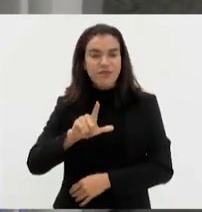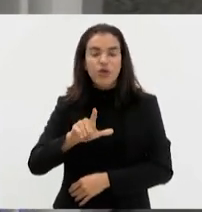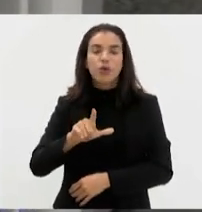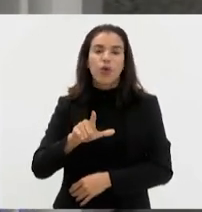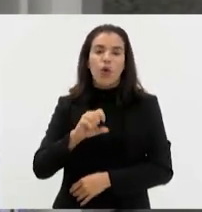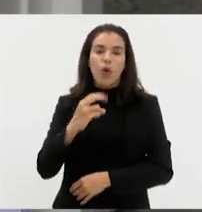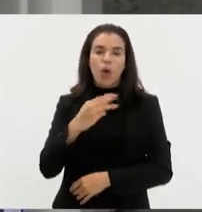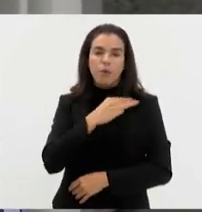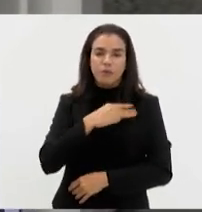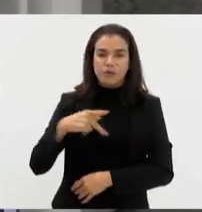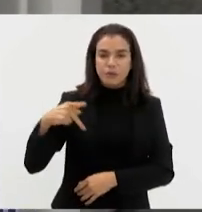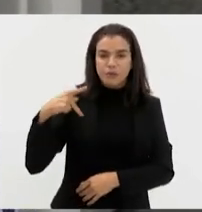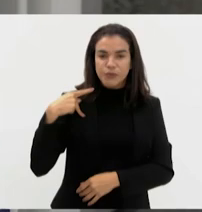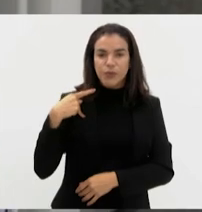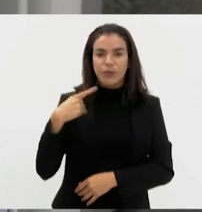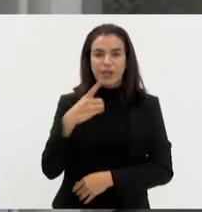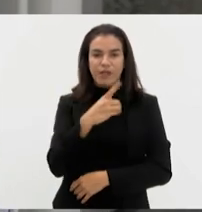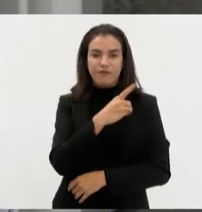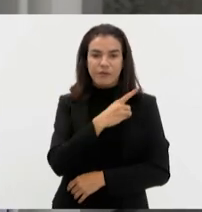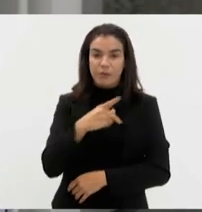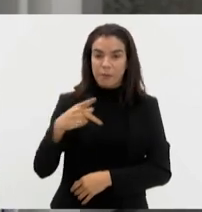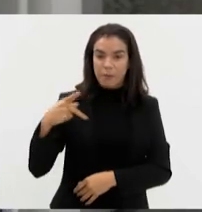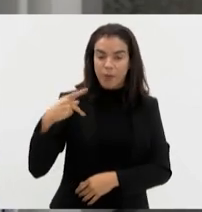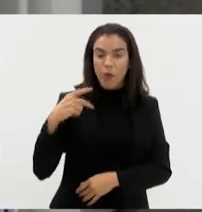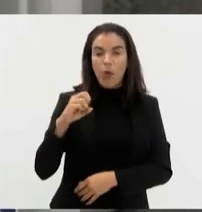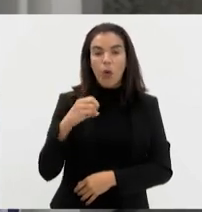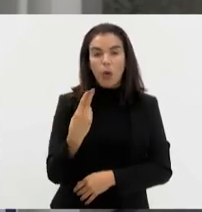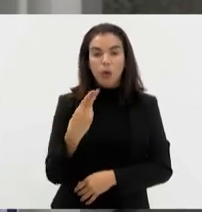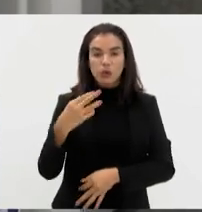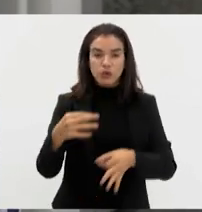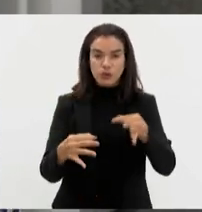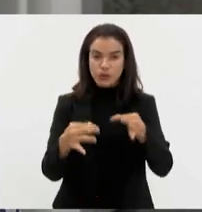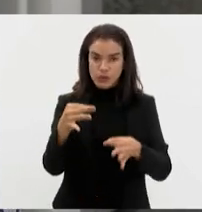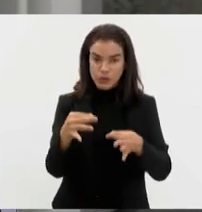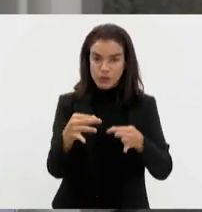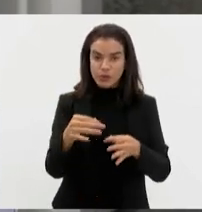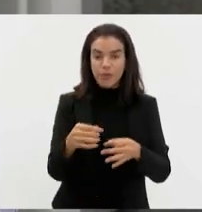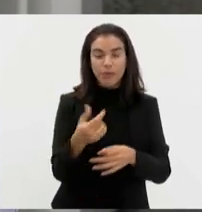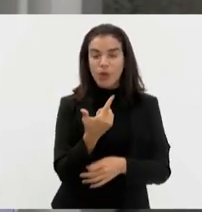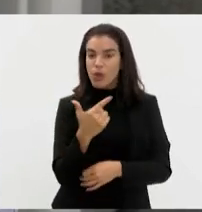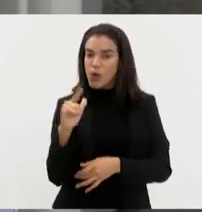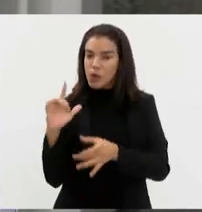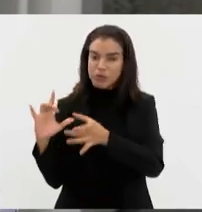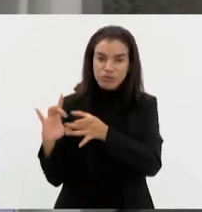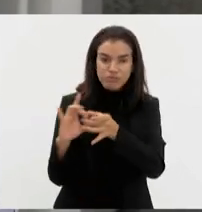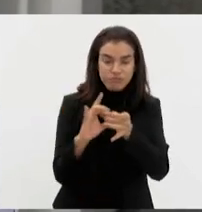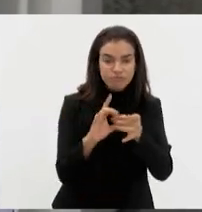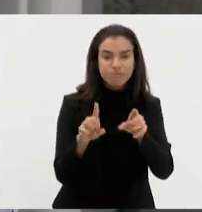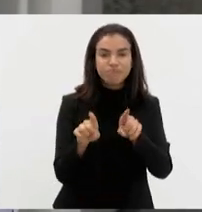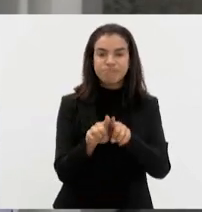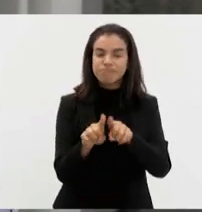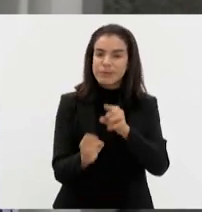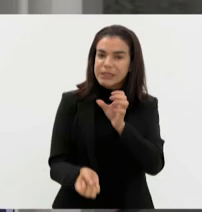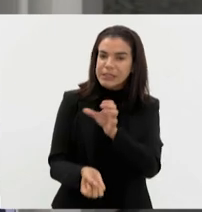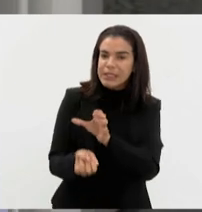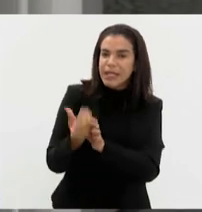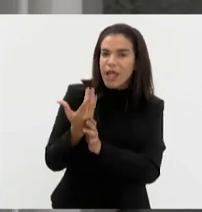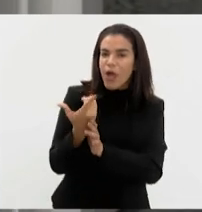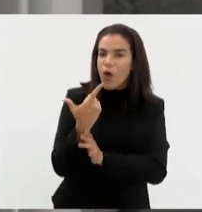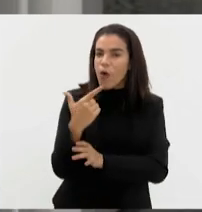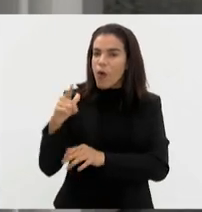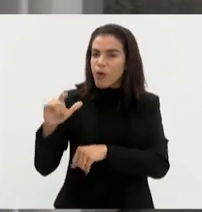MP, à Defensoria ou ao Poder Judiciário. E, em outro sentido, criar exatamente